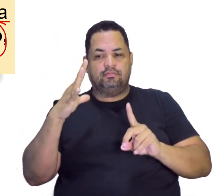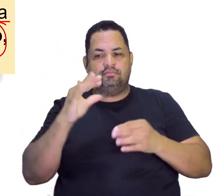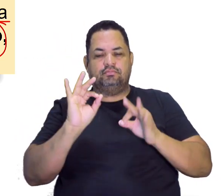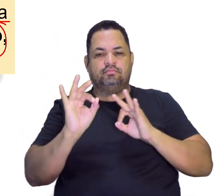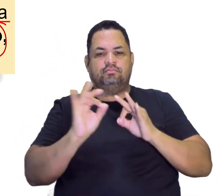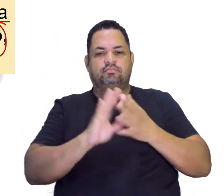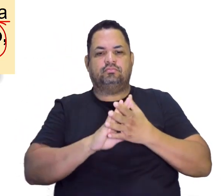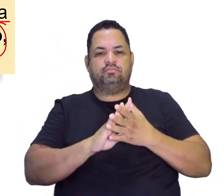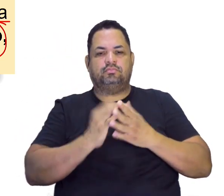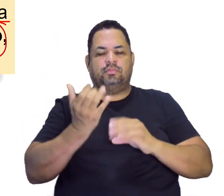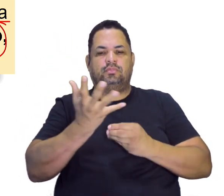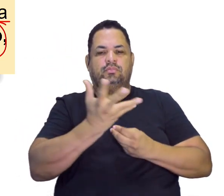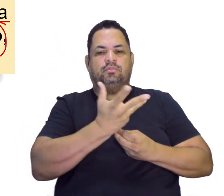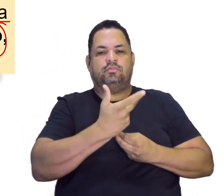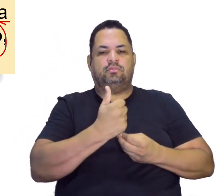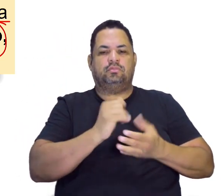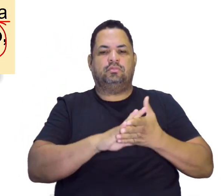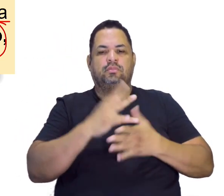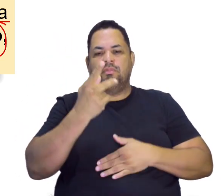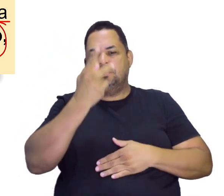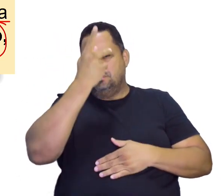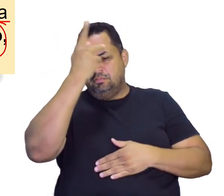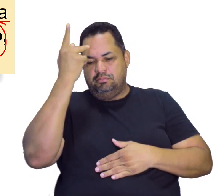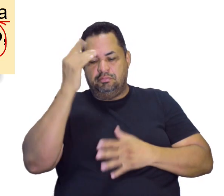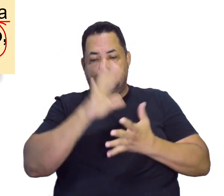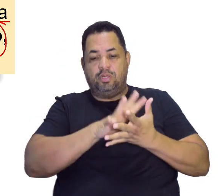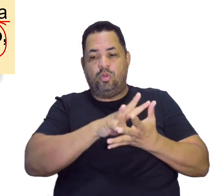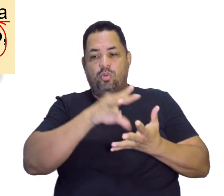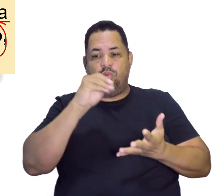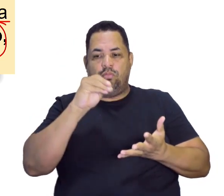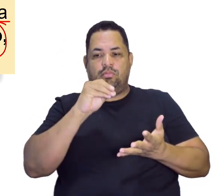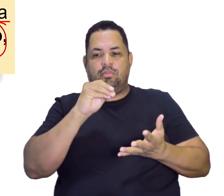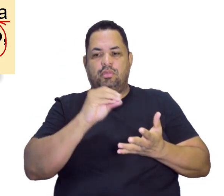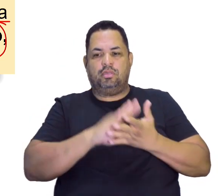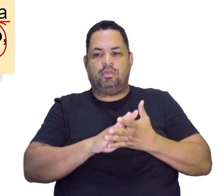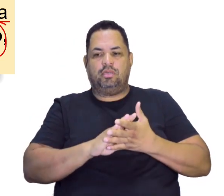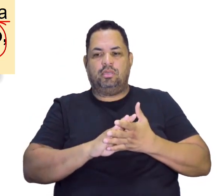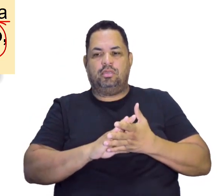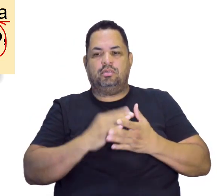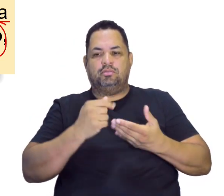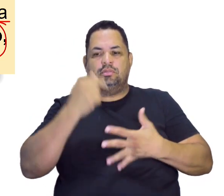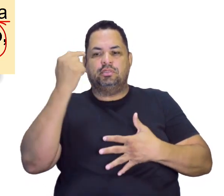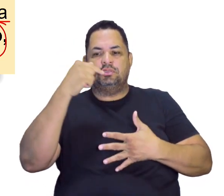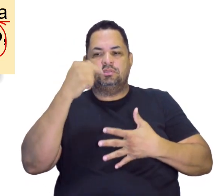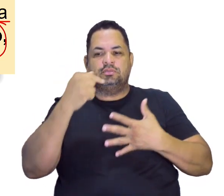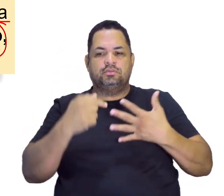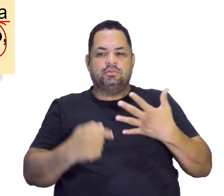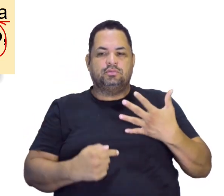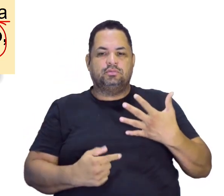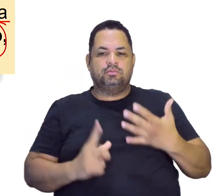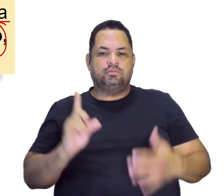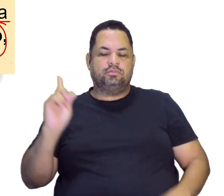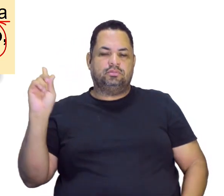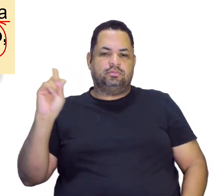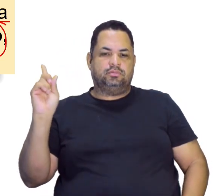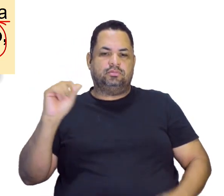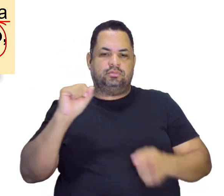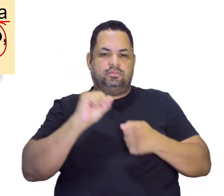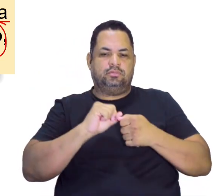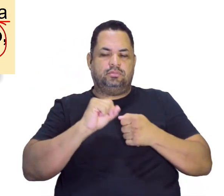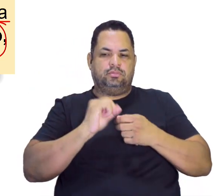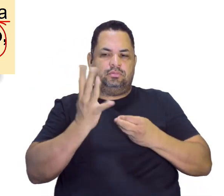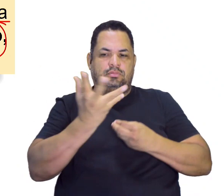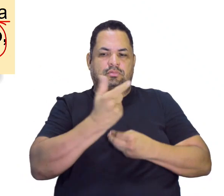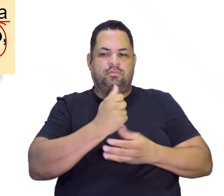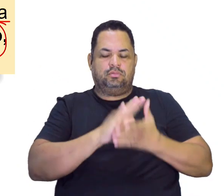influiu na nossa arte as pessoas queriam imitar esse tipo de essas correntes esse tipo esse estilo de fazer arte